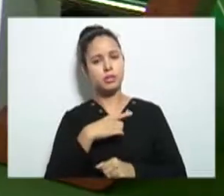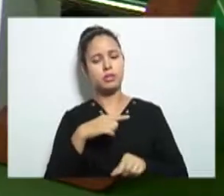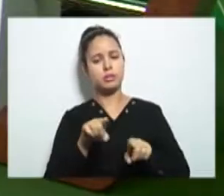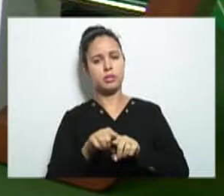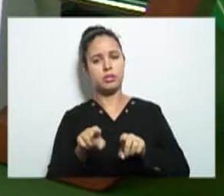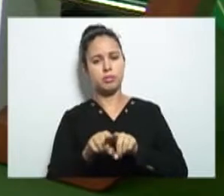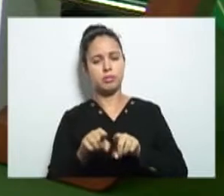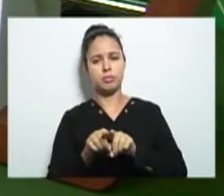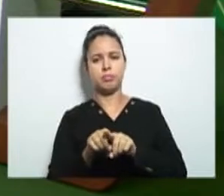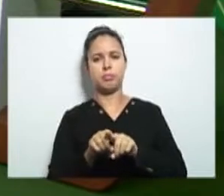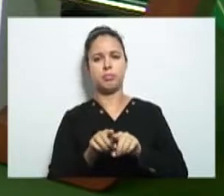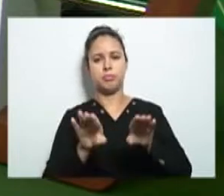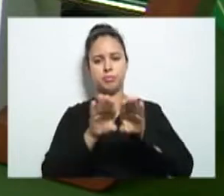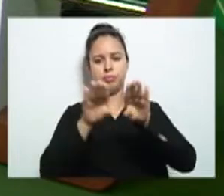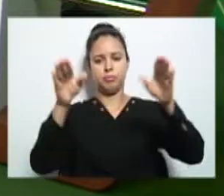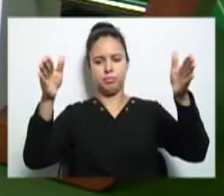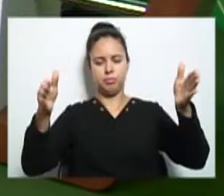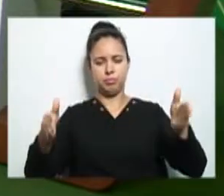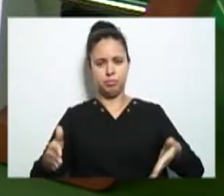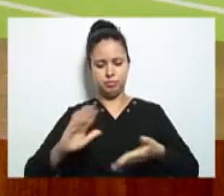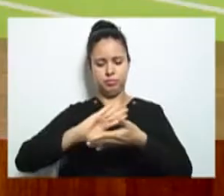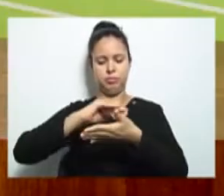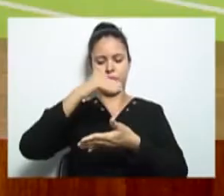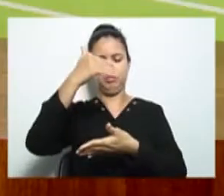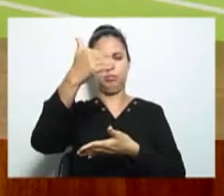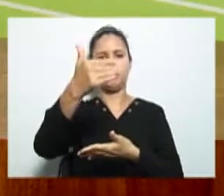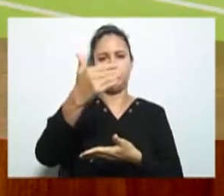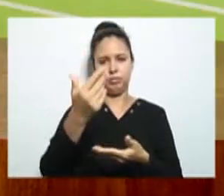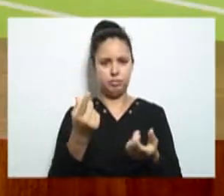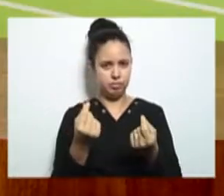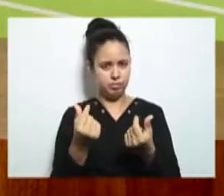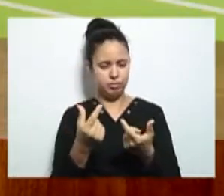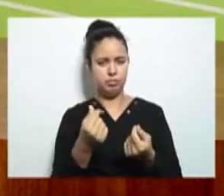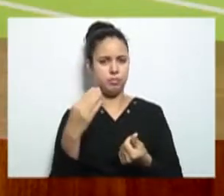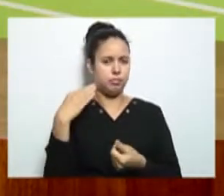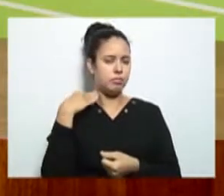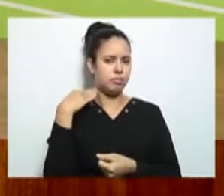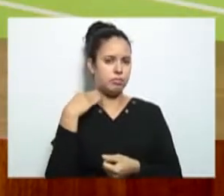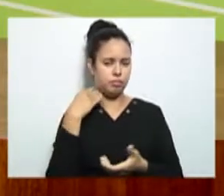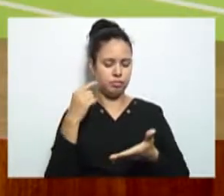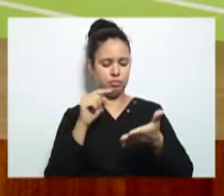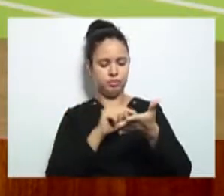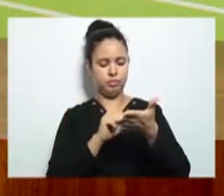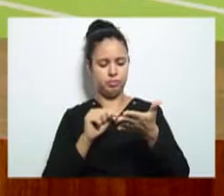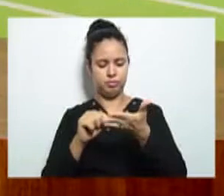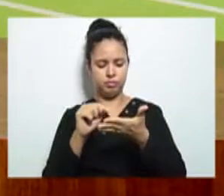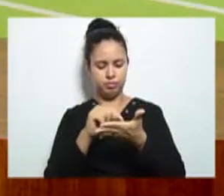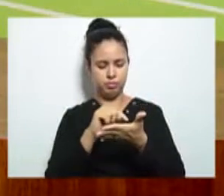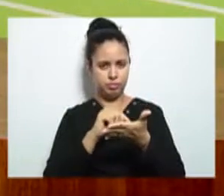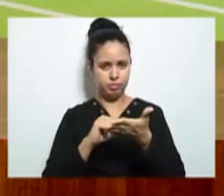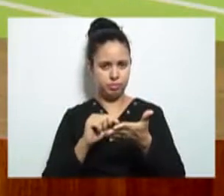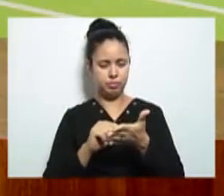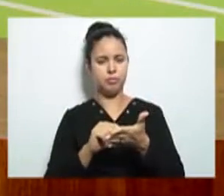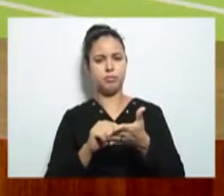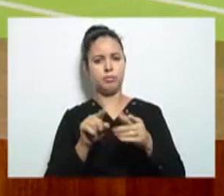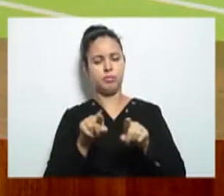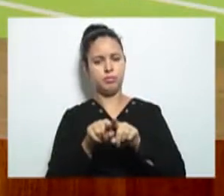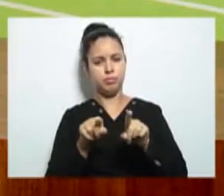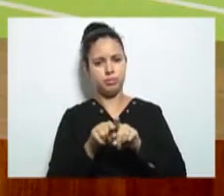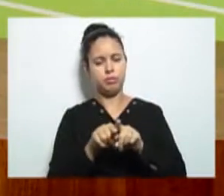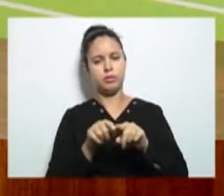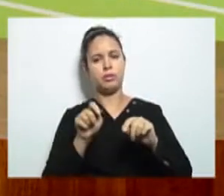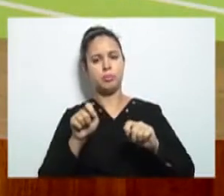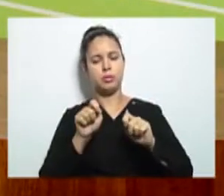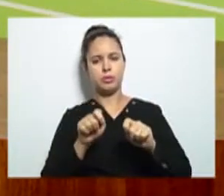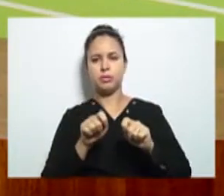essa tela touchscreen, né, professor? Isso. Que vai lá, apesar de eu ter os botões no teclado lá do caixa eletrônico lá, mas eu também posso estar clicando